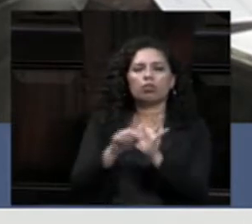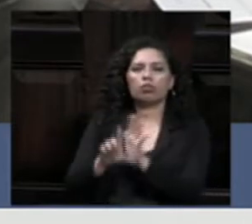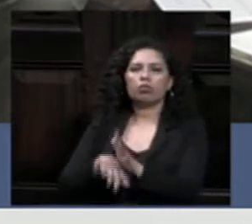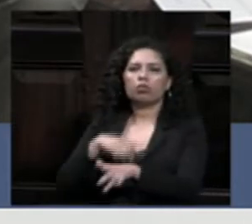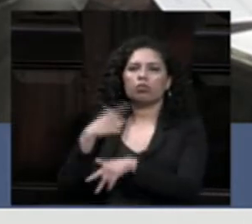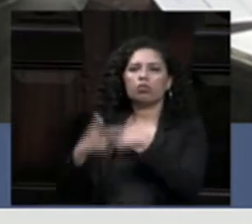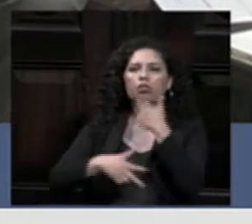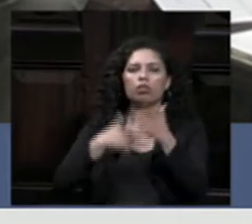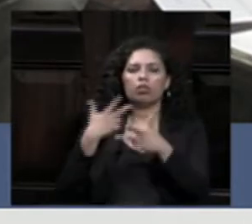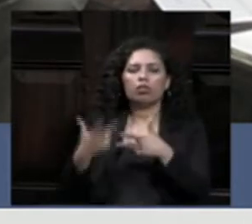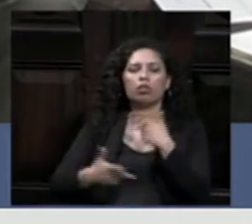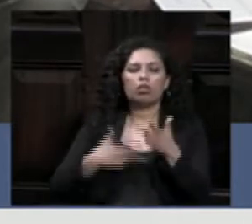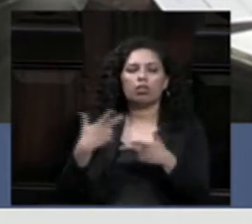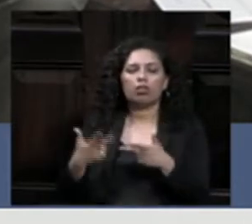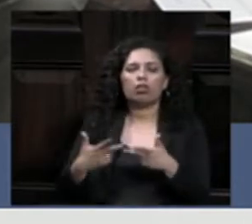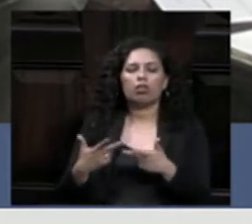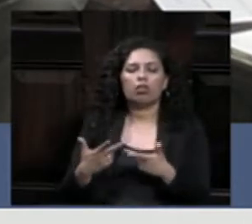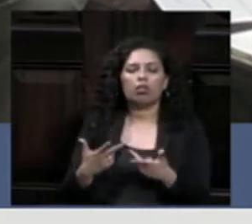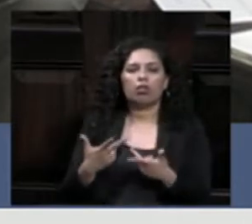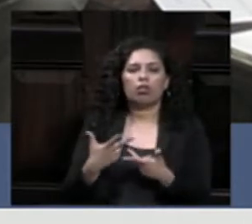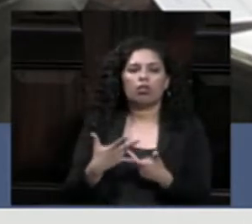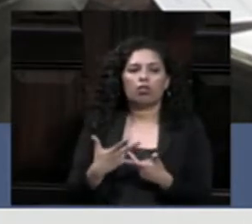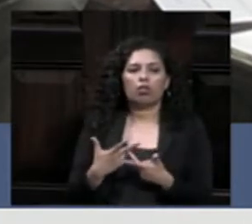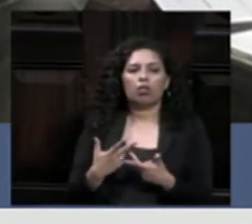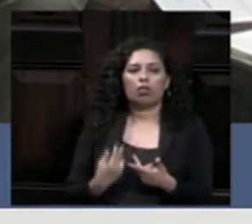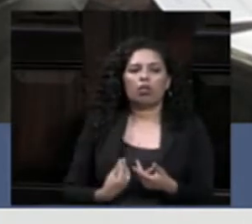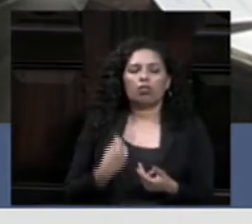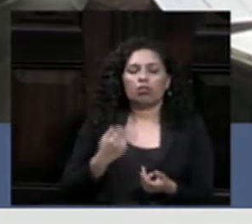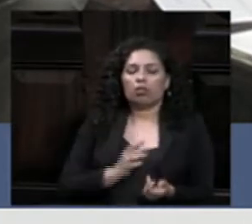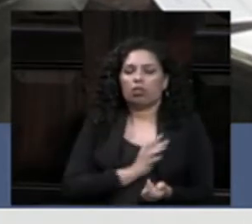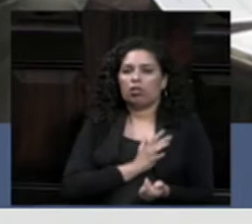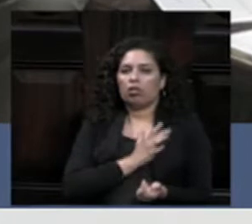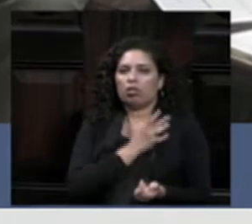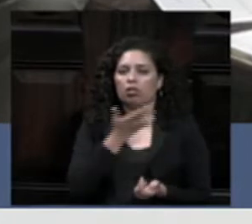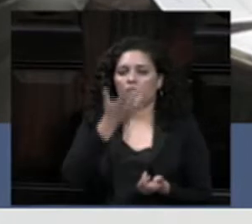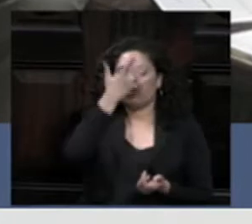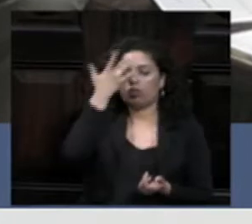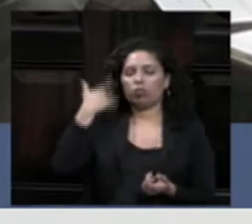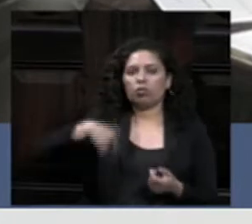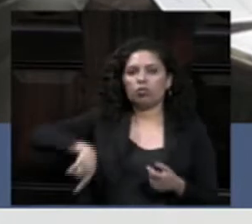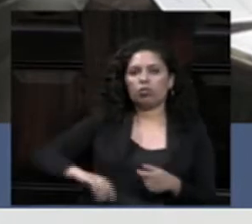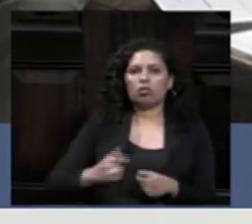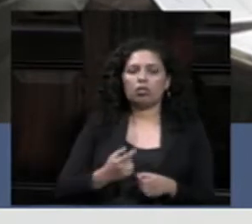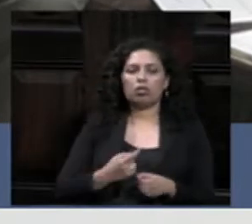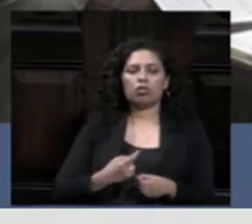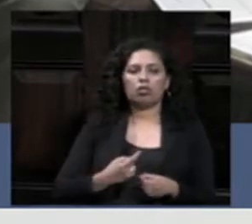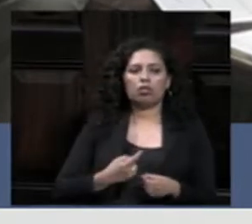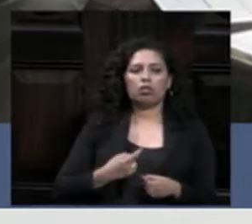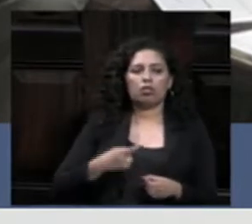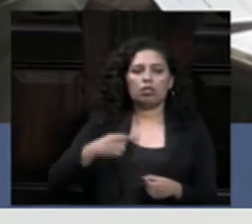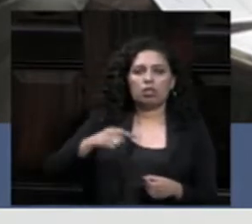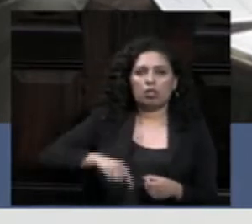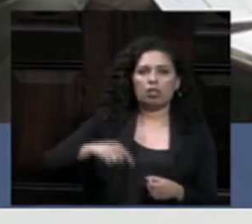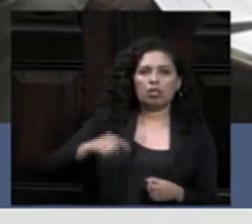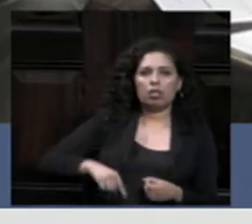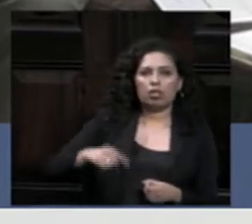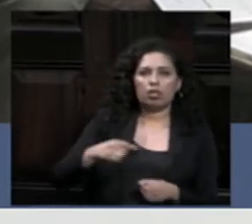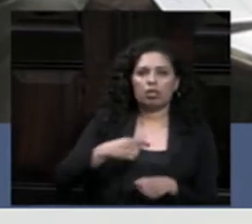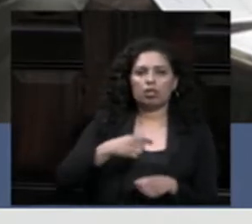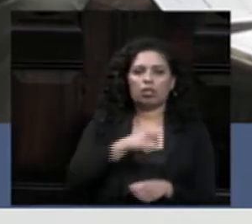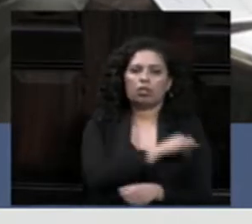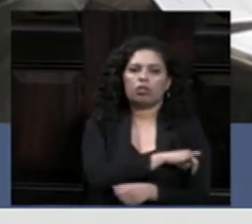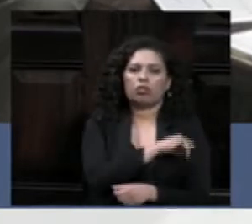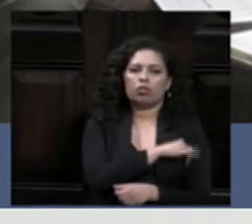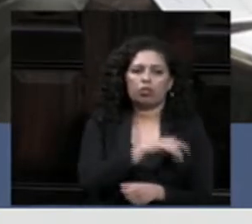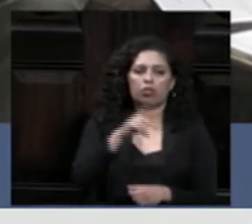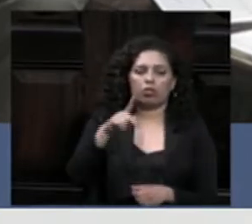situação terrível do centro do Rio de Janeiro, da região da Penha, na